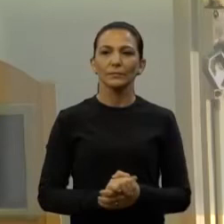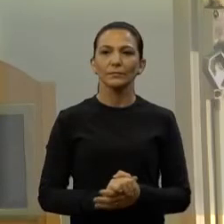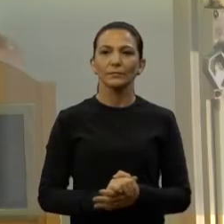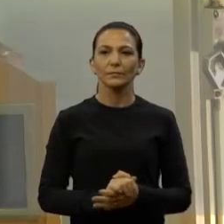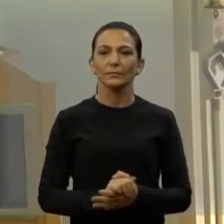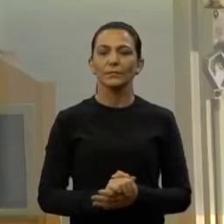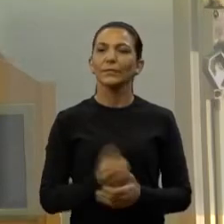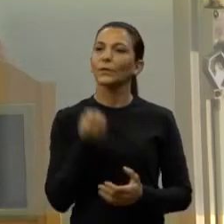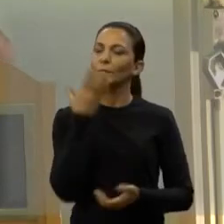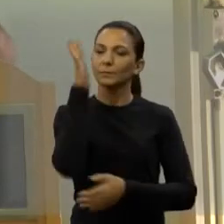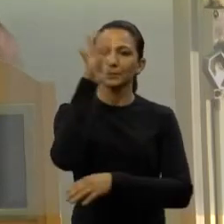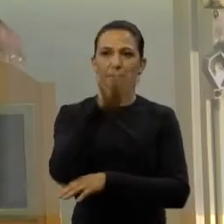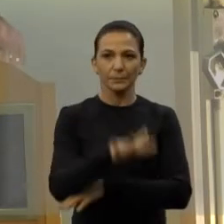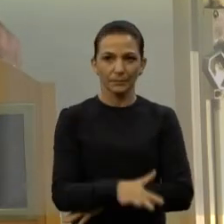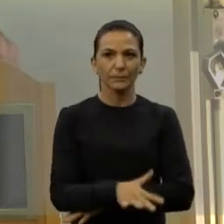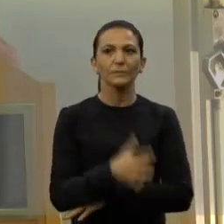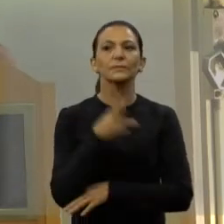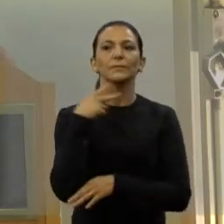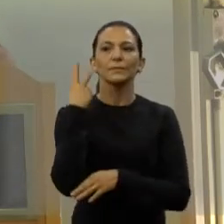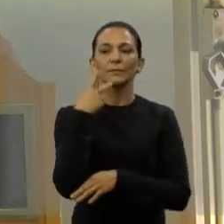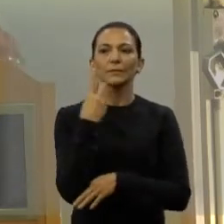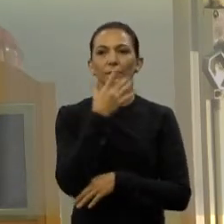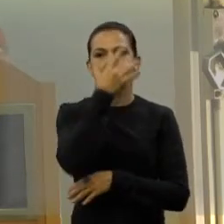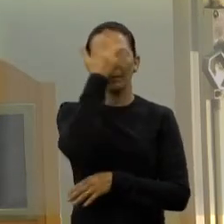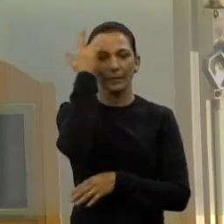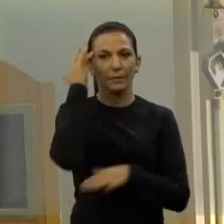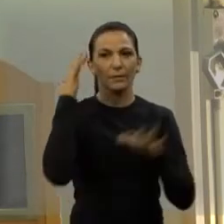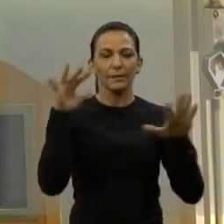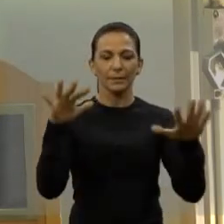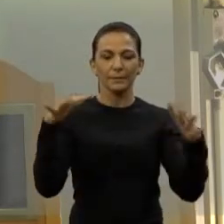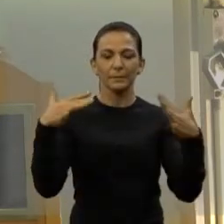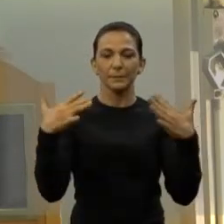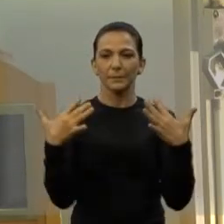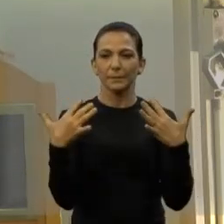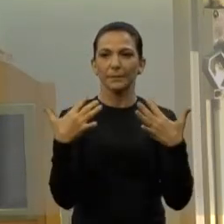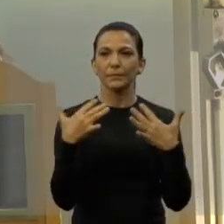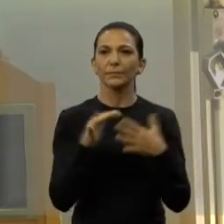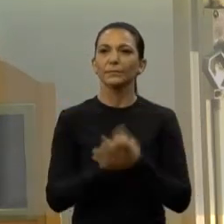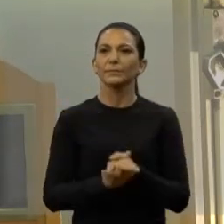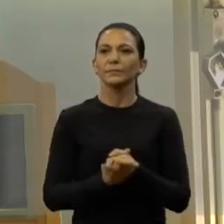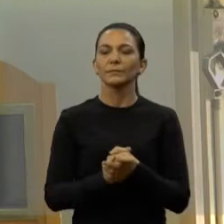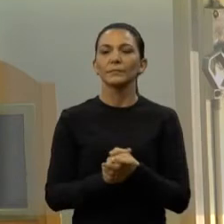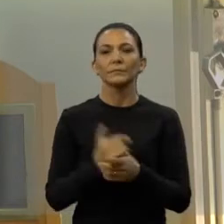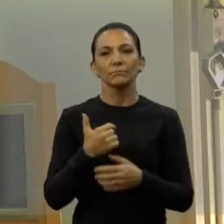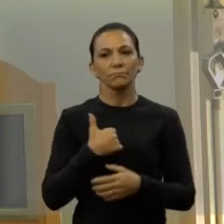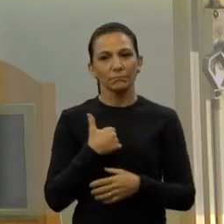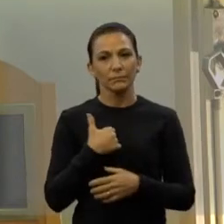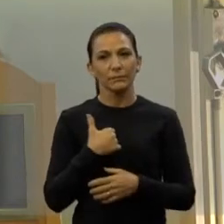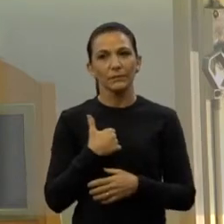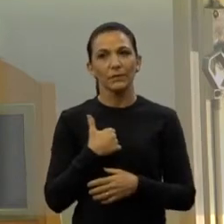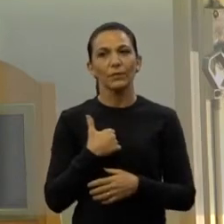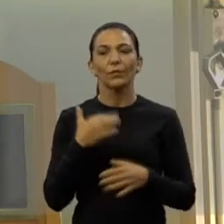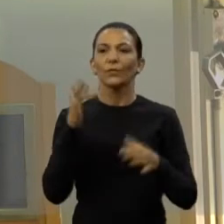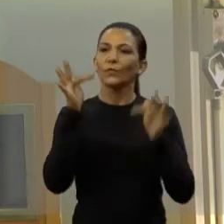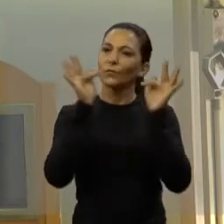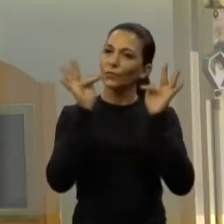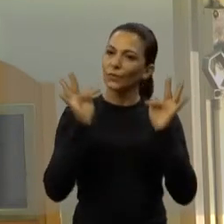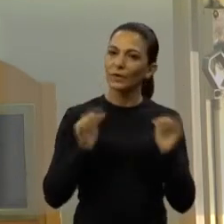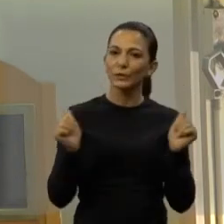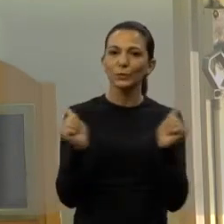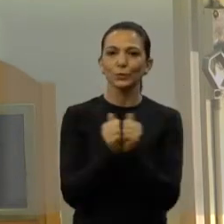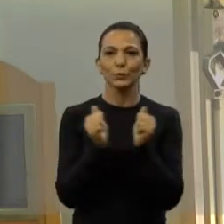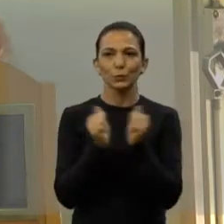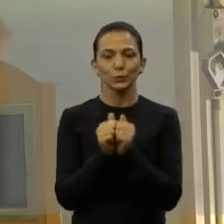Boa tarde, senhor presidente, nobres vereadores, quem nos ouve e nos assiste. Tainara, eu fiquei muito contemplado essa semana por ter participado